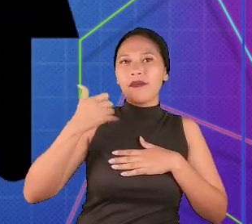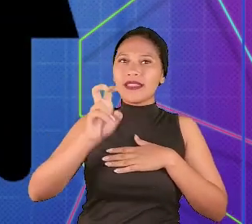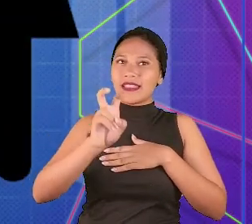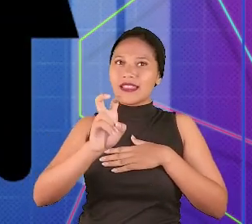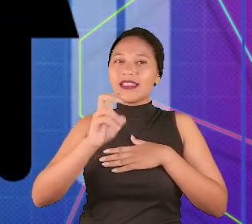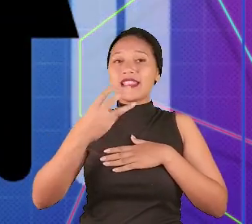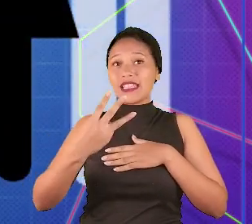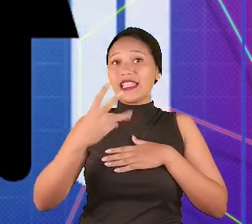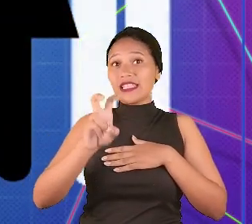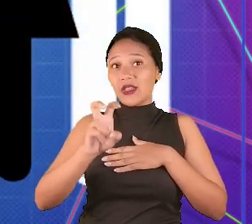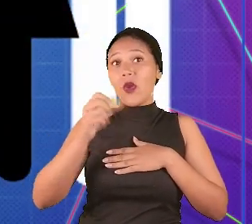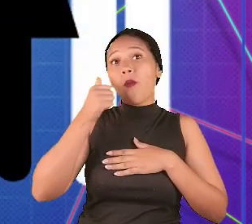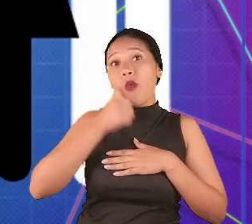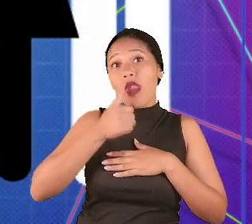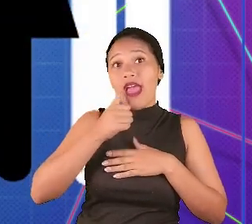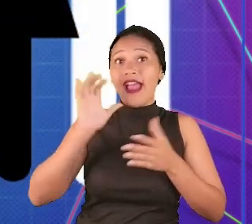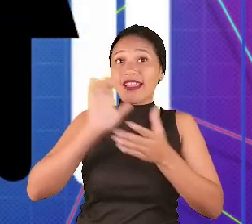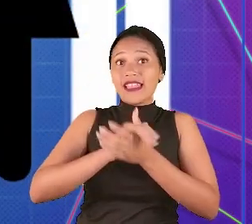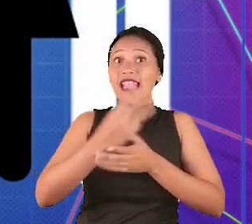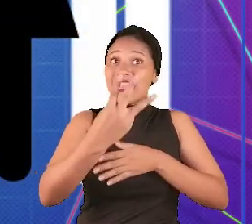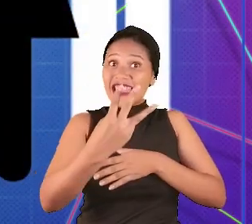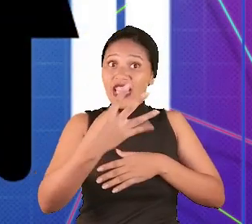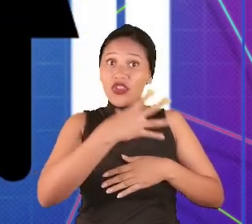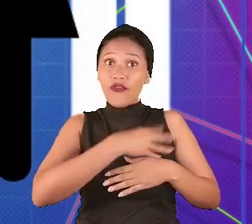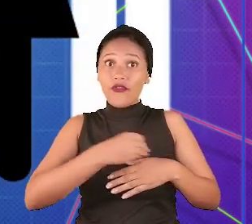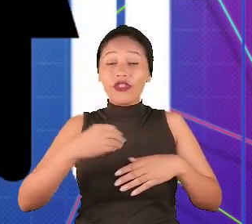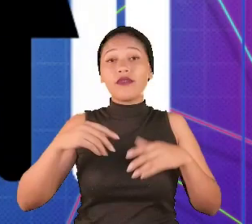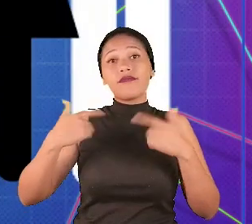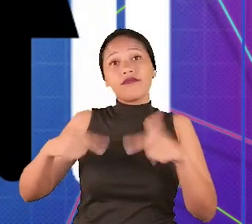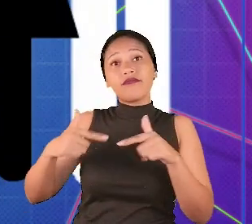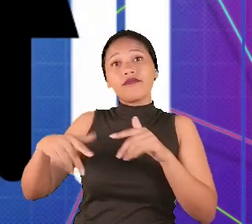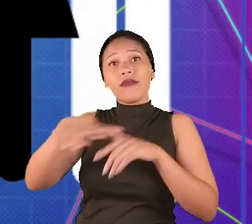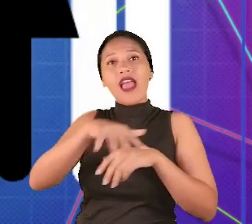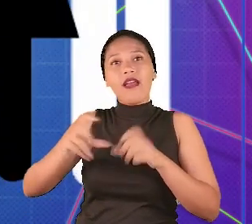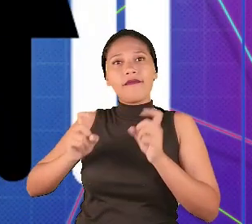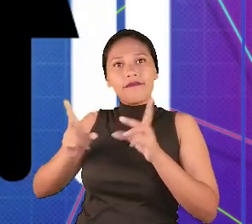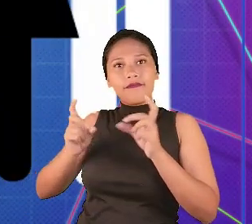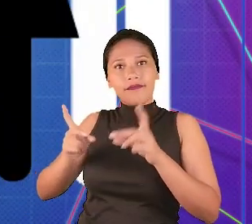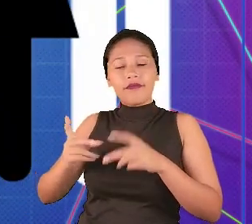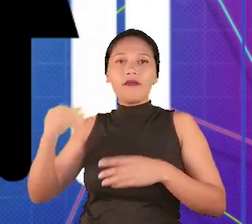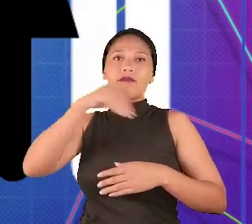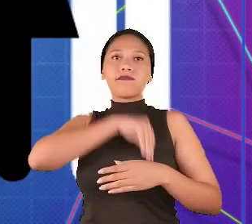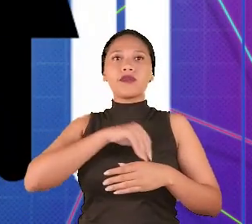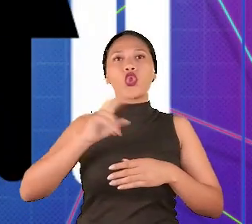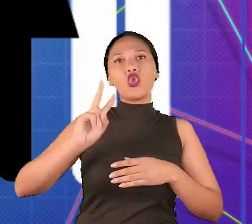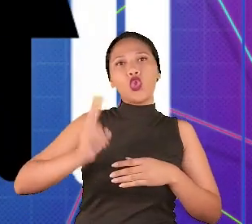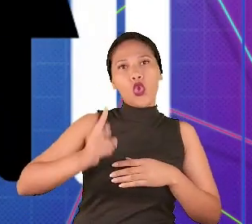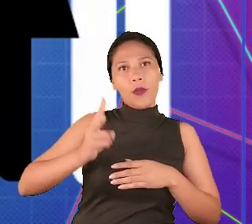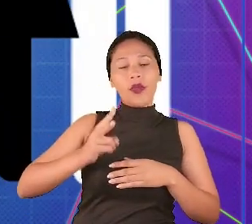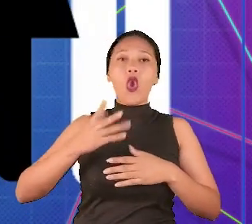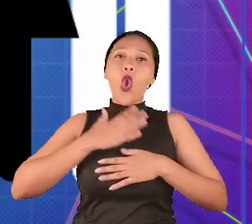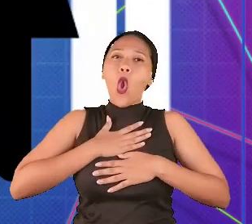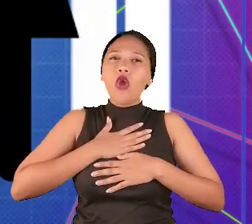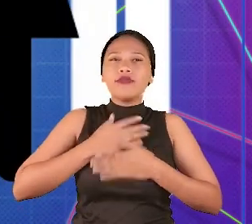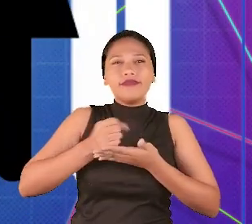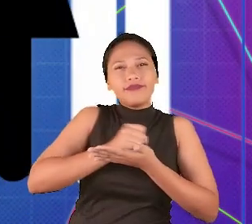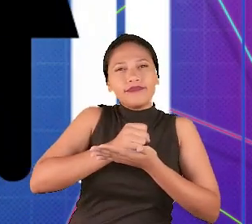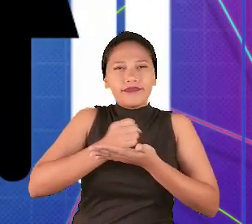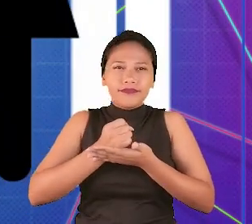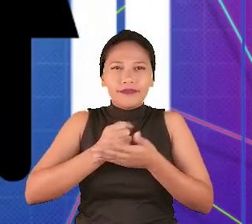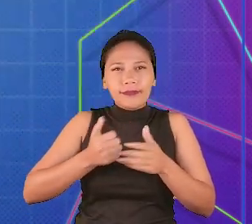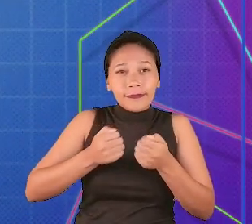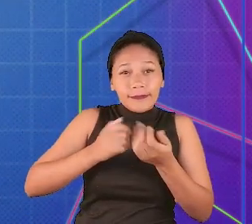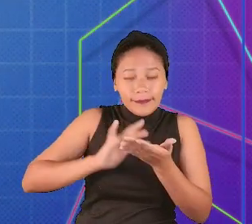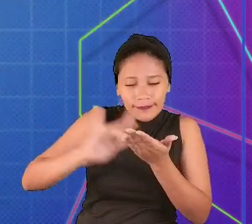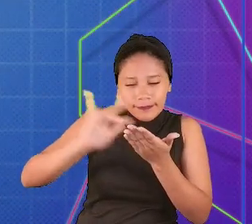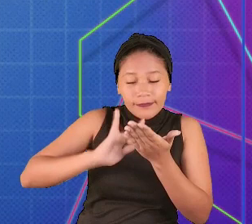Rio de Janeiro, casada, com 3 filhos que trabalha em um comércio pequeno, tem uma renda de R$ 2.000 por mês, gosta de jogos de estratégia